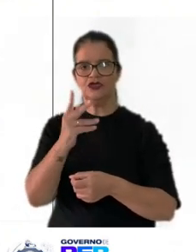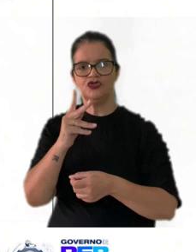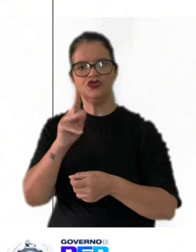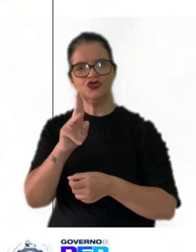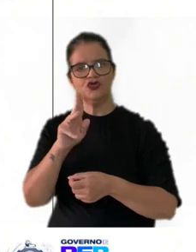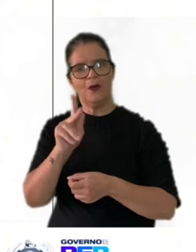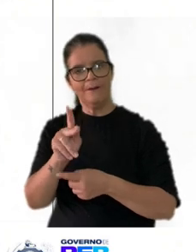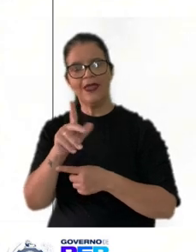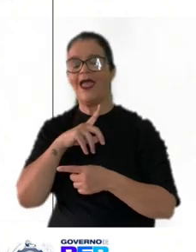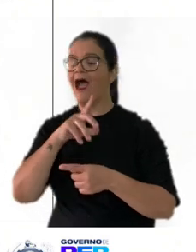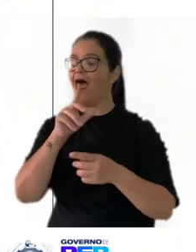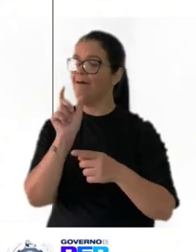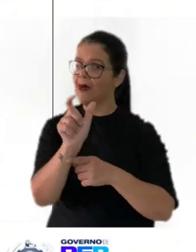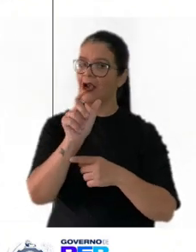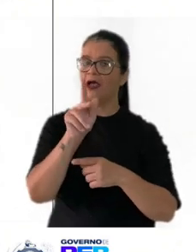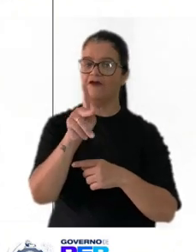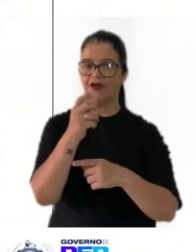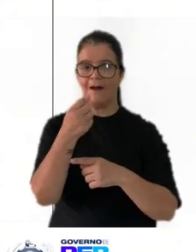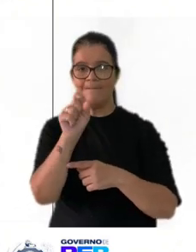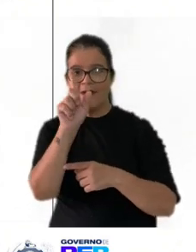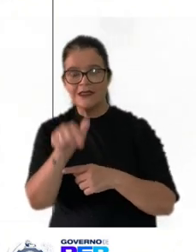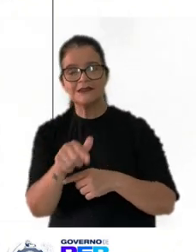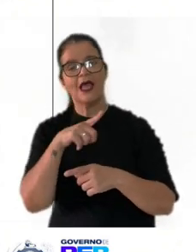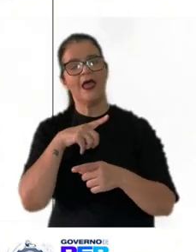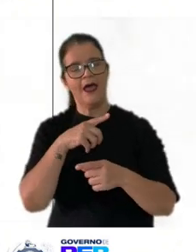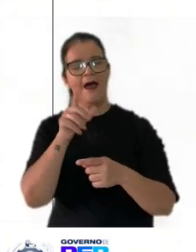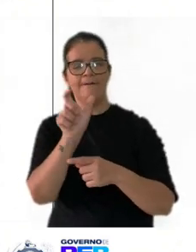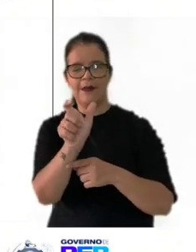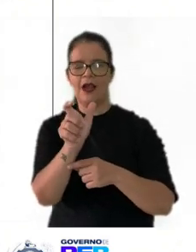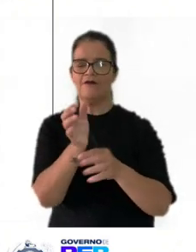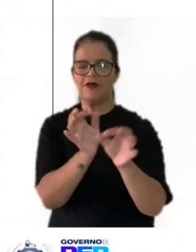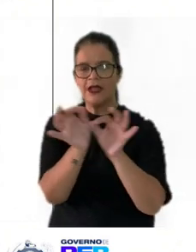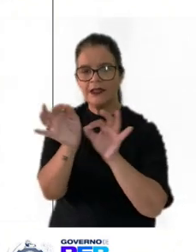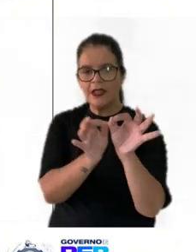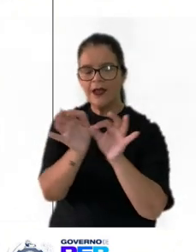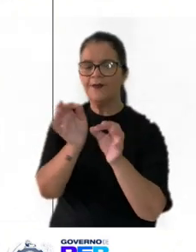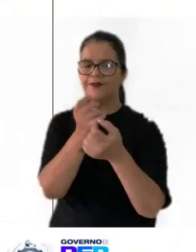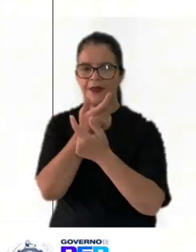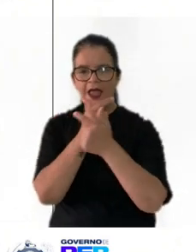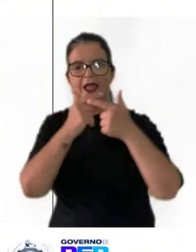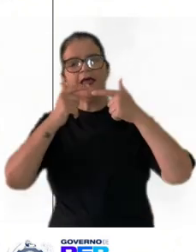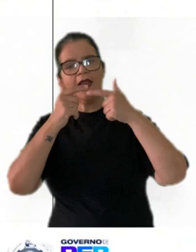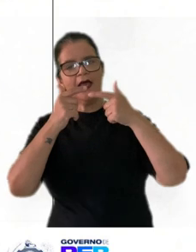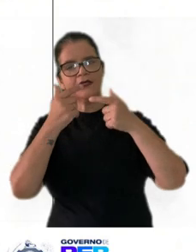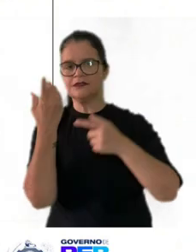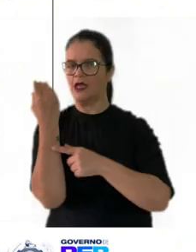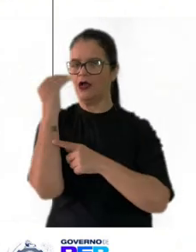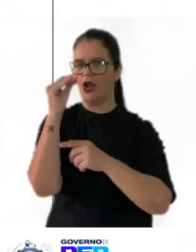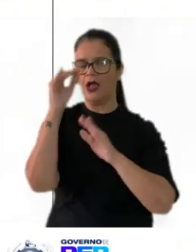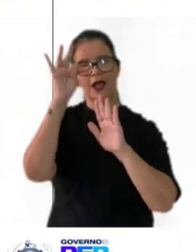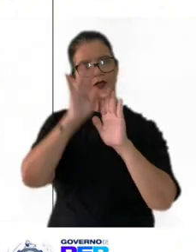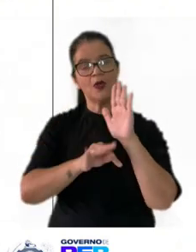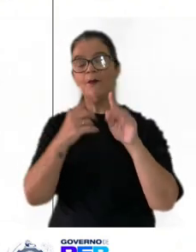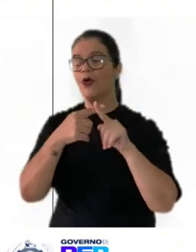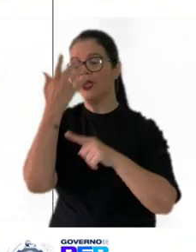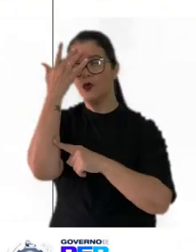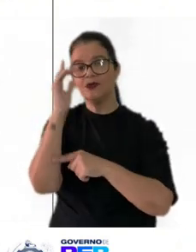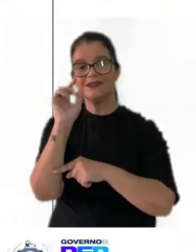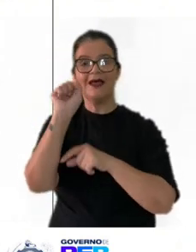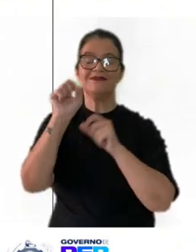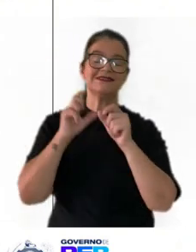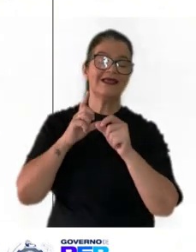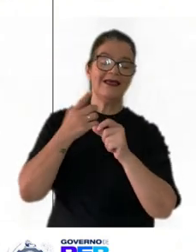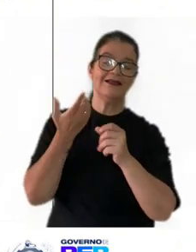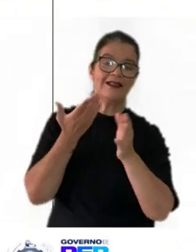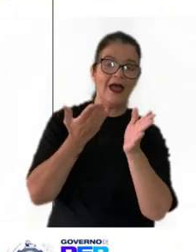é a palavra que tá fazendo esse jogo da graça no texto porque a gente não sabe se o que ele tá dizendo é passar no